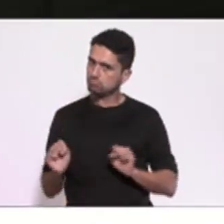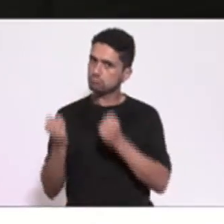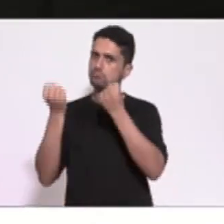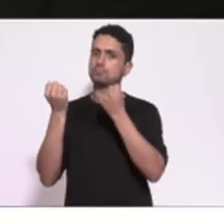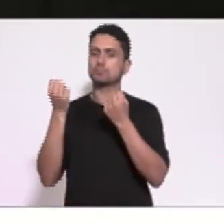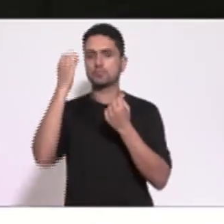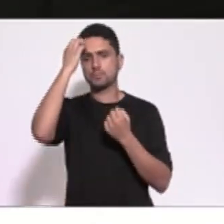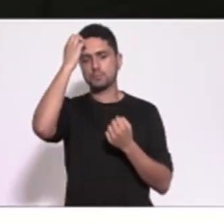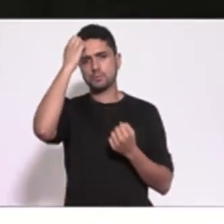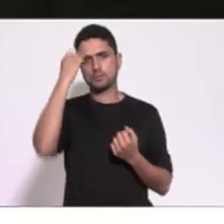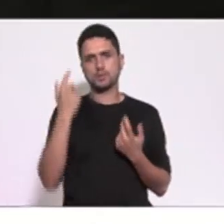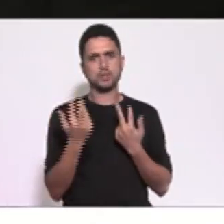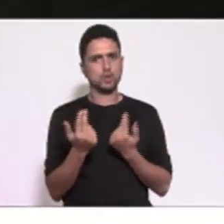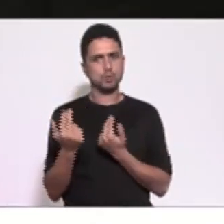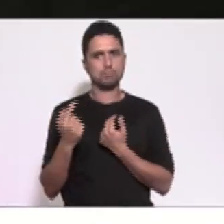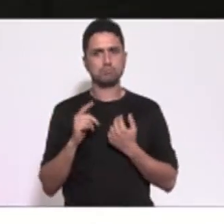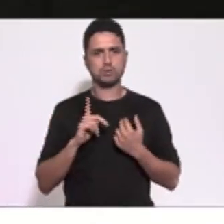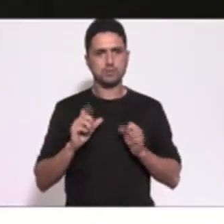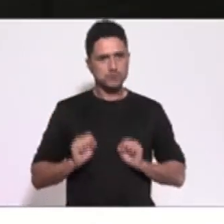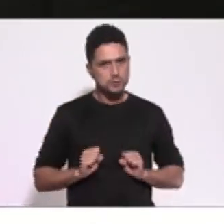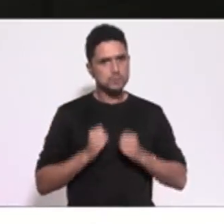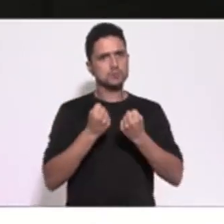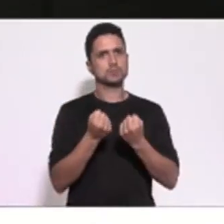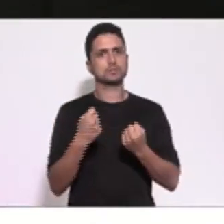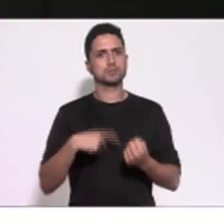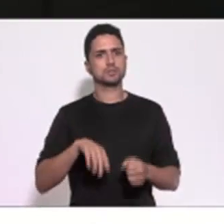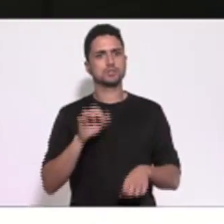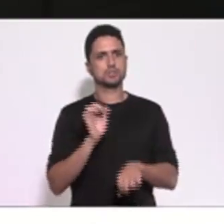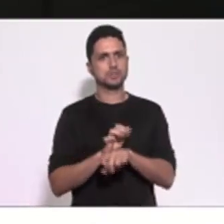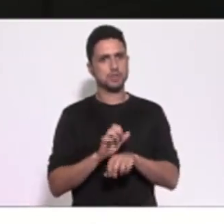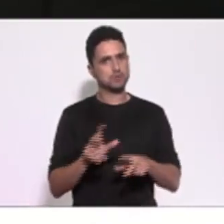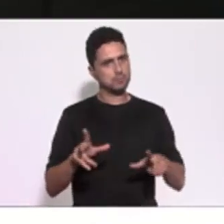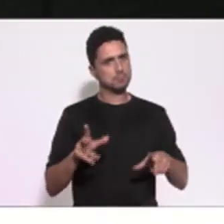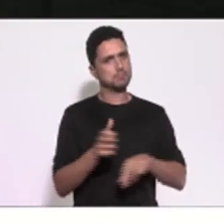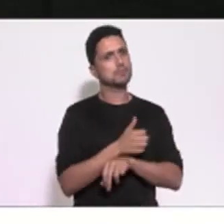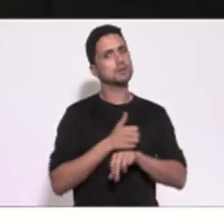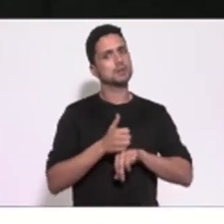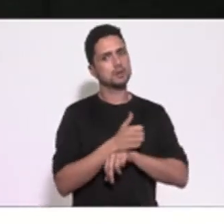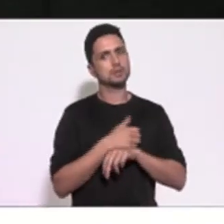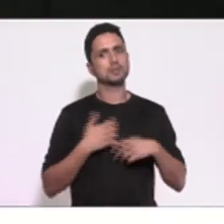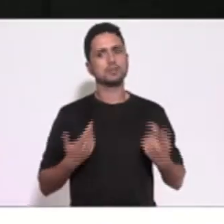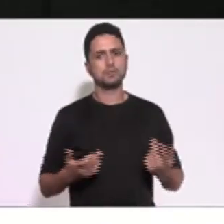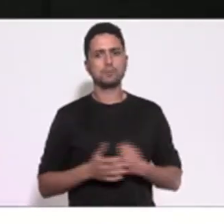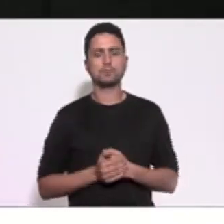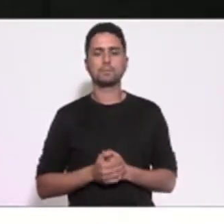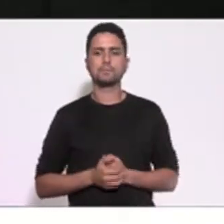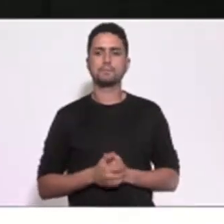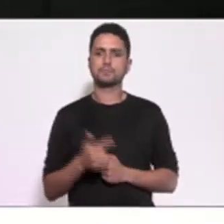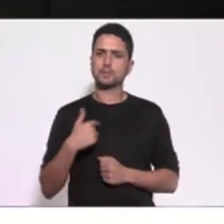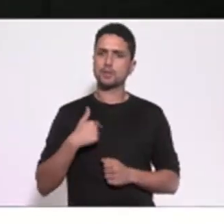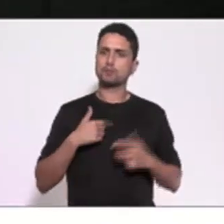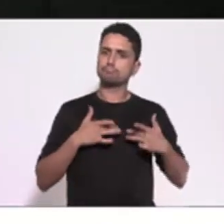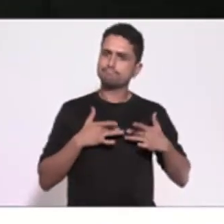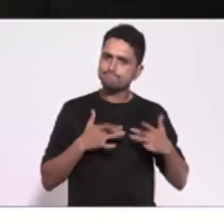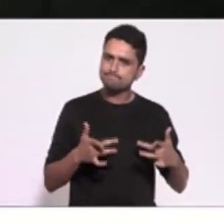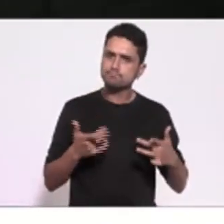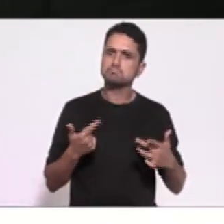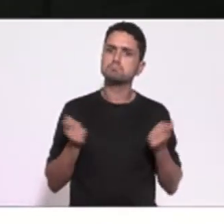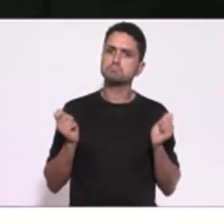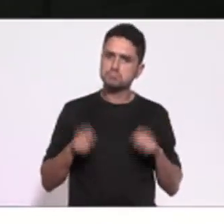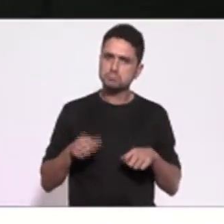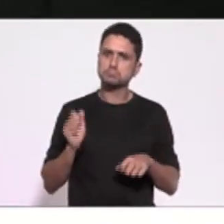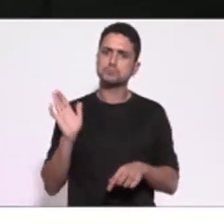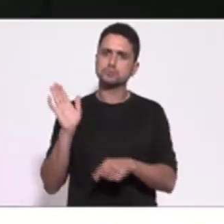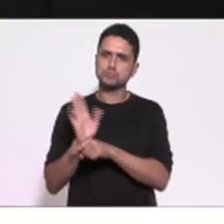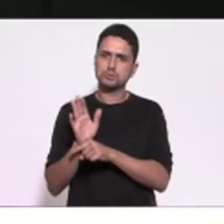a energia necessária que esse Estado merece. Então, uma excelente iniciativa, eu já me coloco à disposição, operador do direito